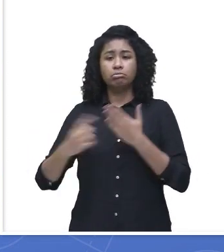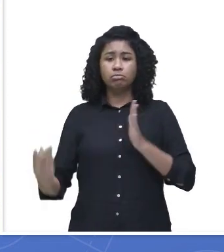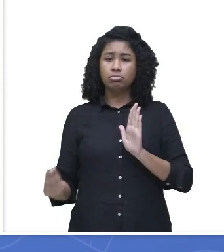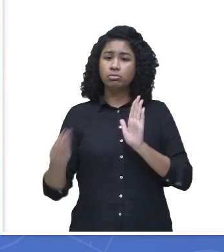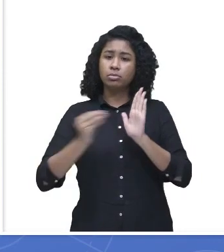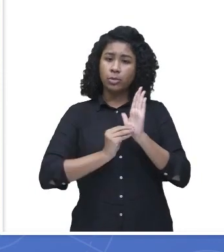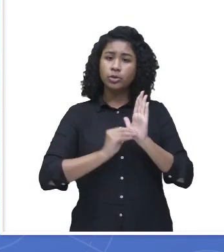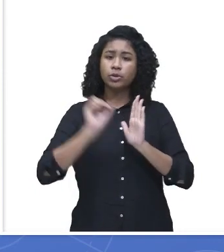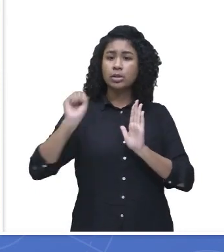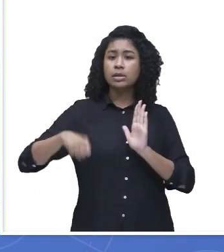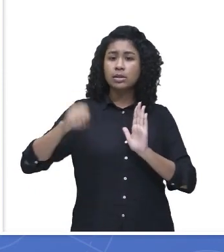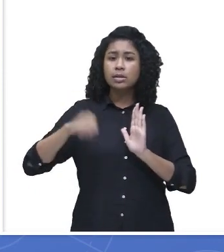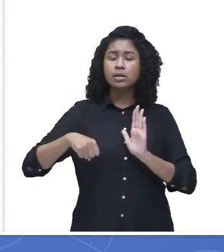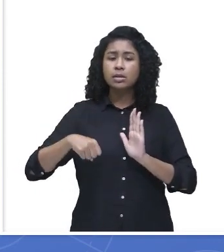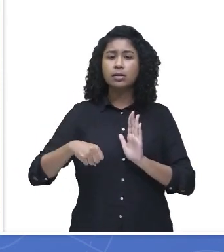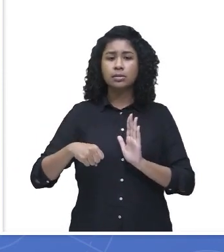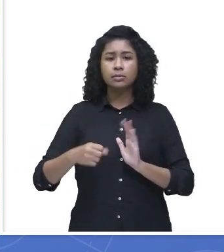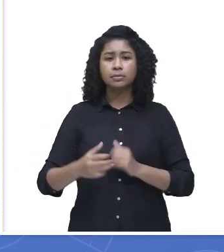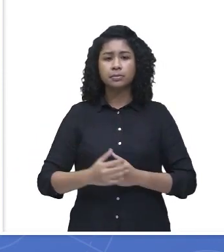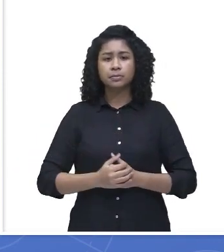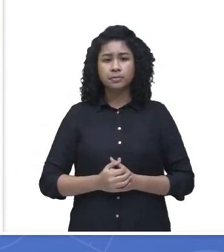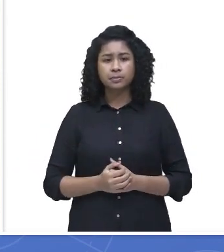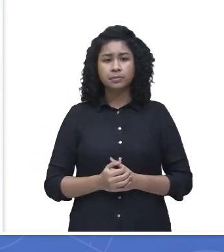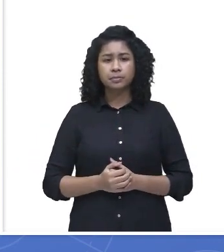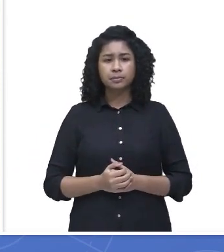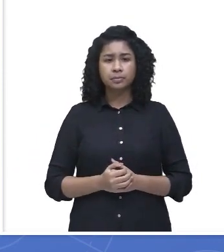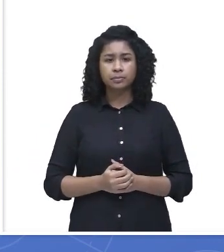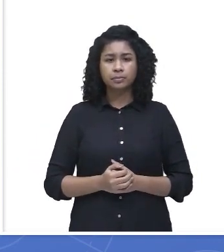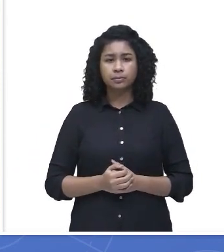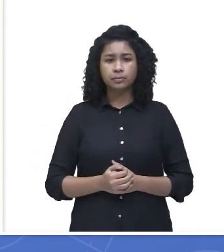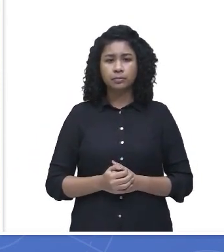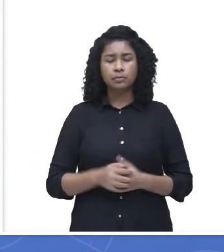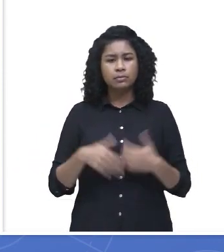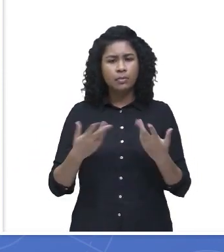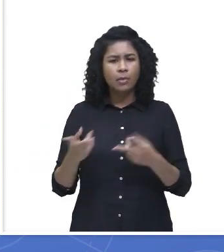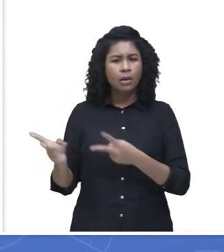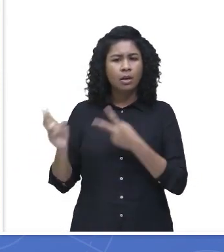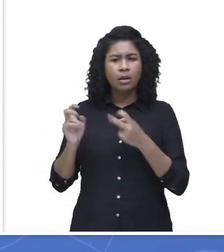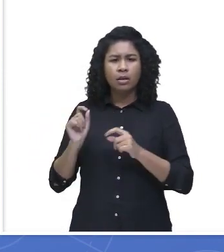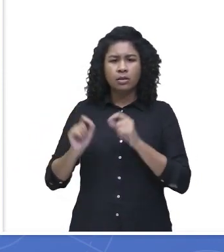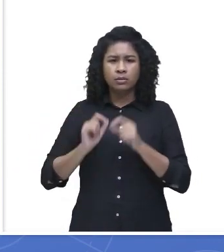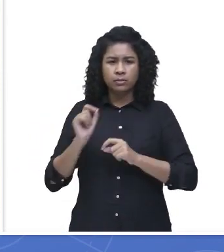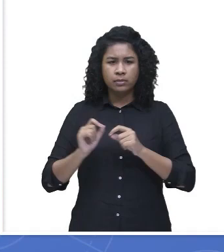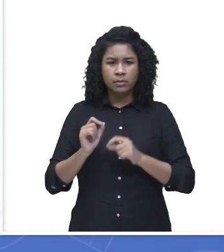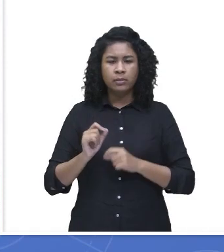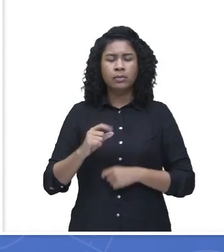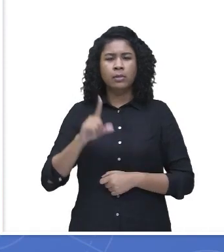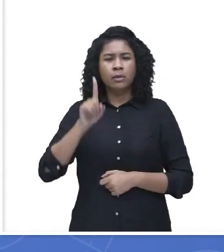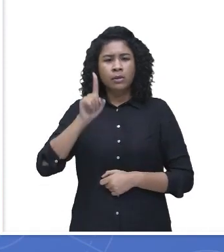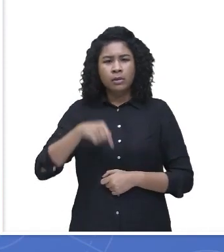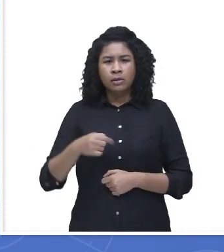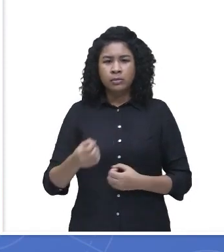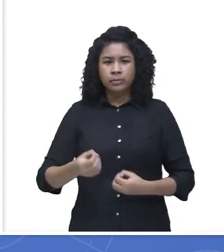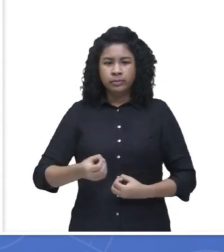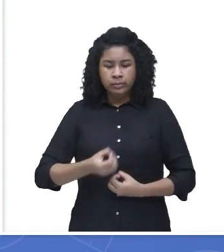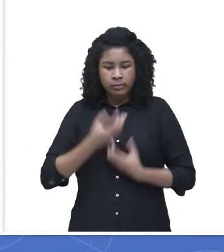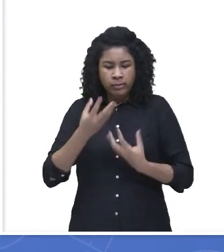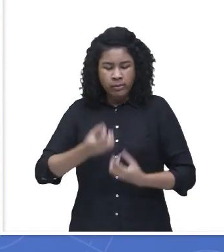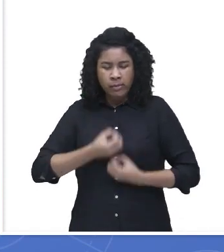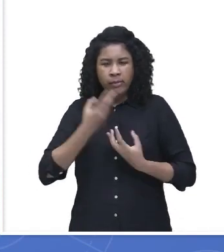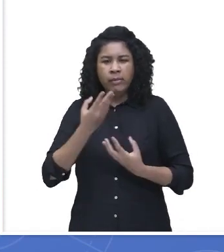esses termos para, para os seus poemas. E percebe que isso é uma inovação, é um momento em que nós temos